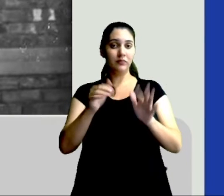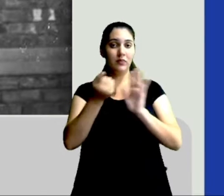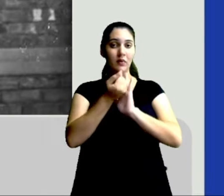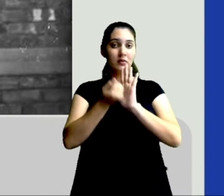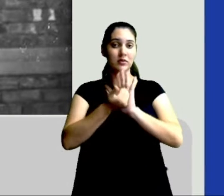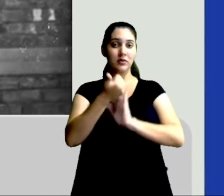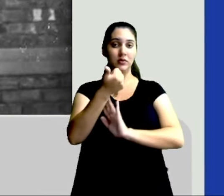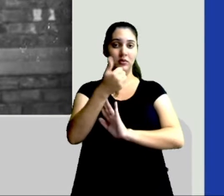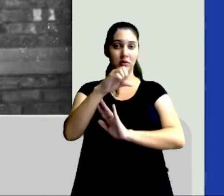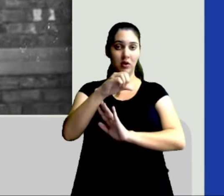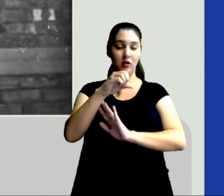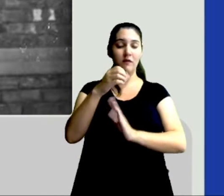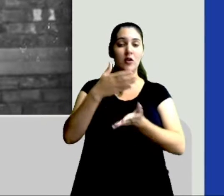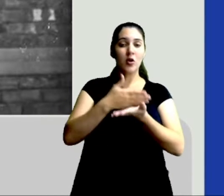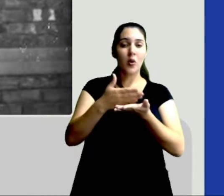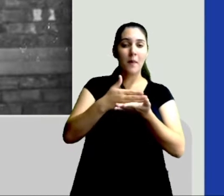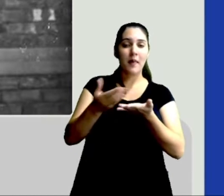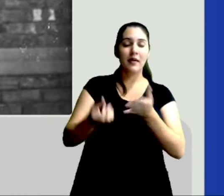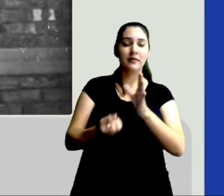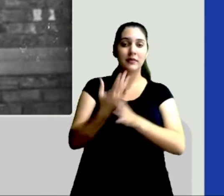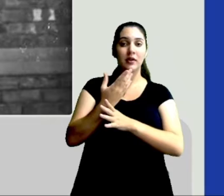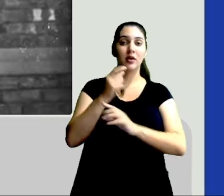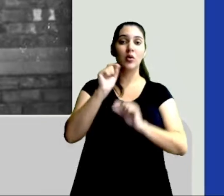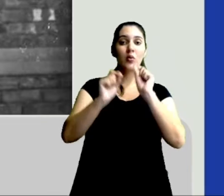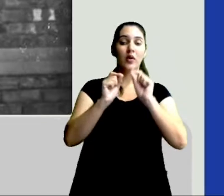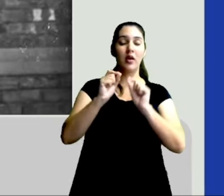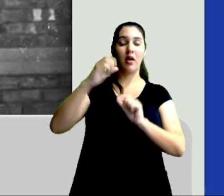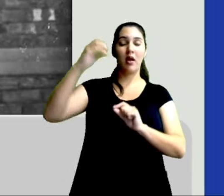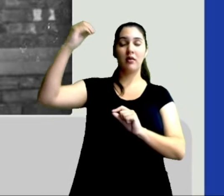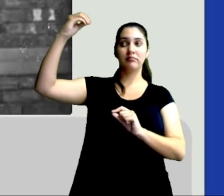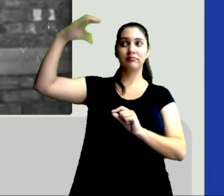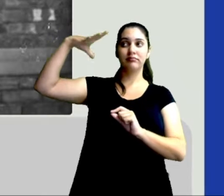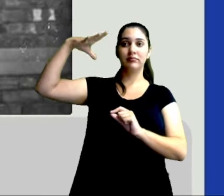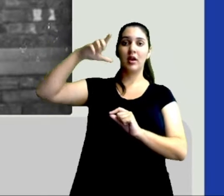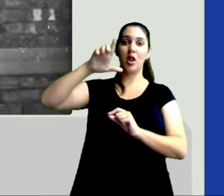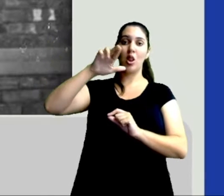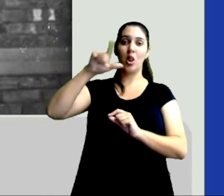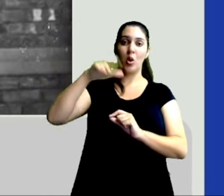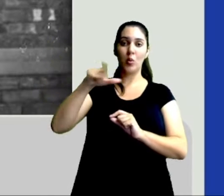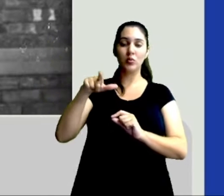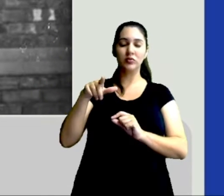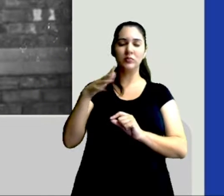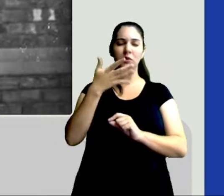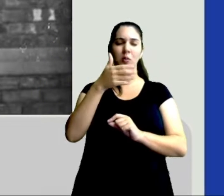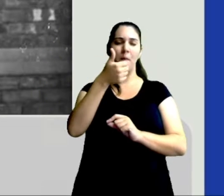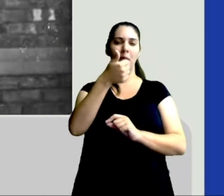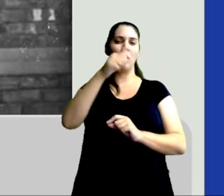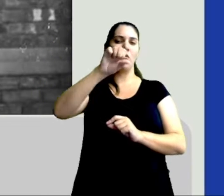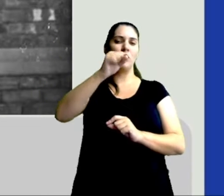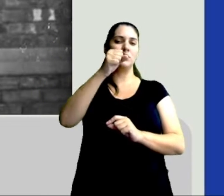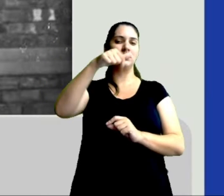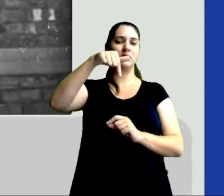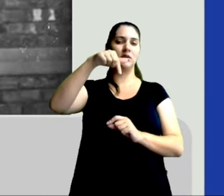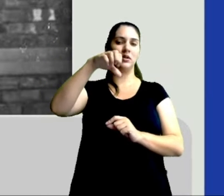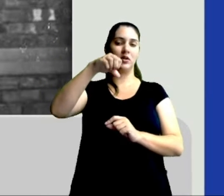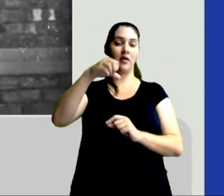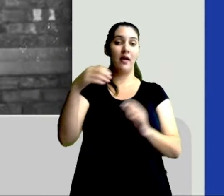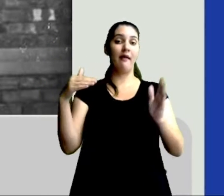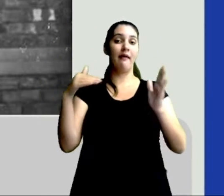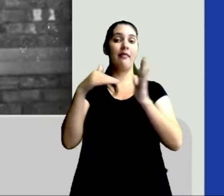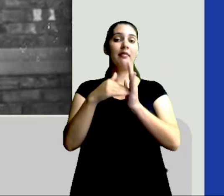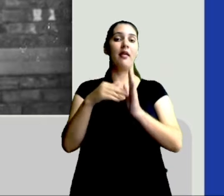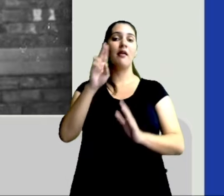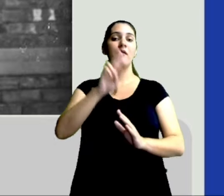XIX é que surge a lâmpada elétrica, tá certo? Lá por volta de 1879. Até aí